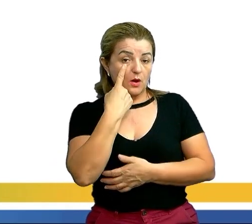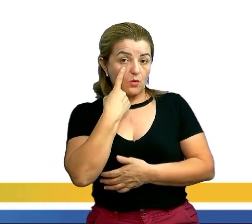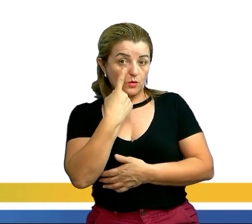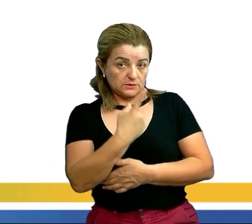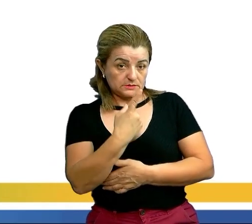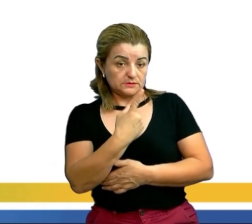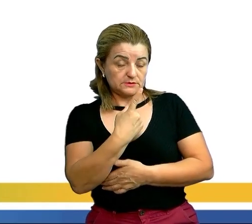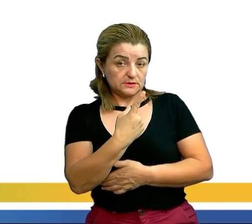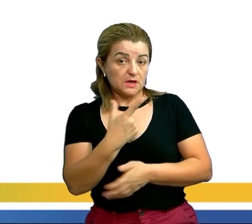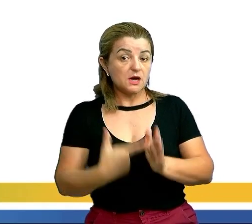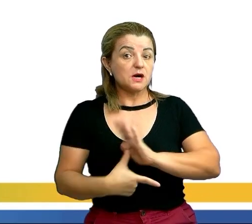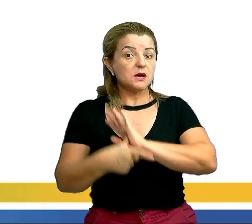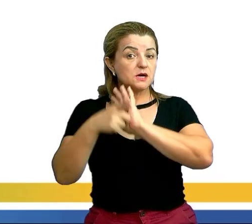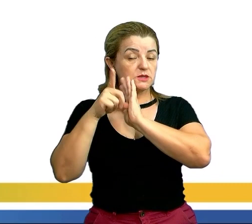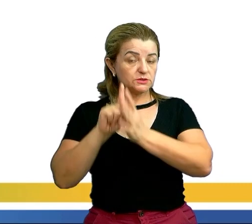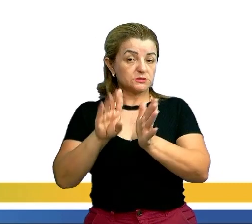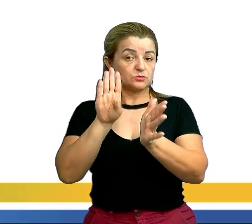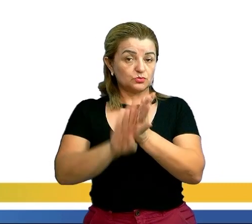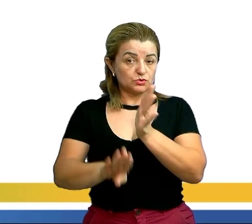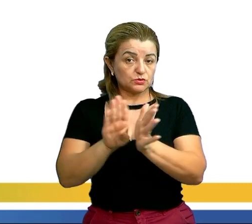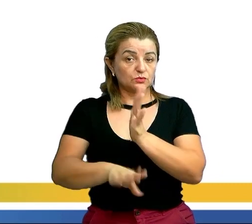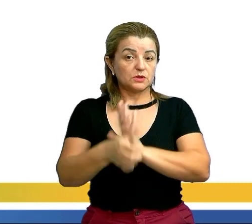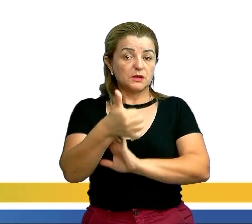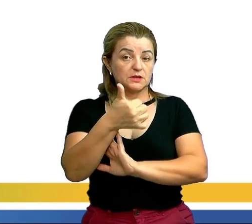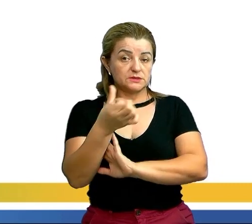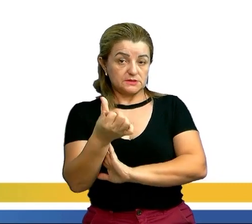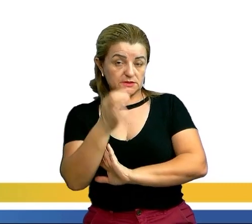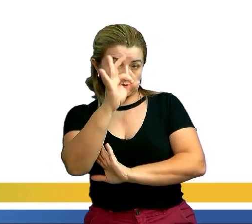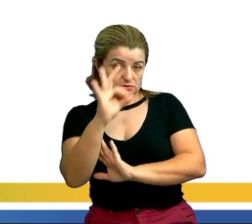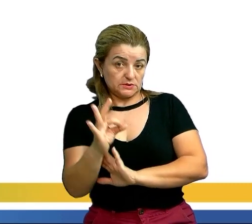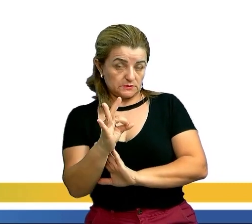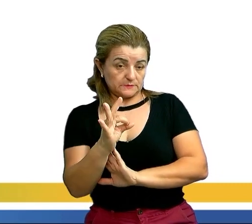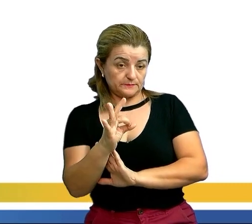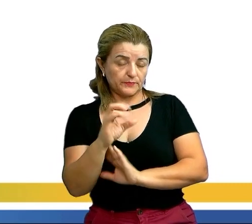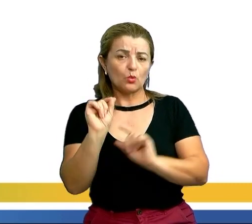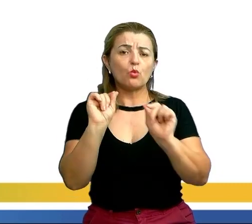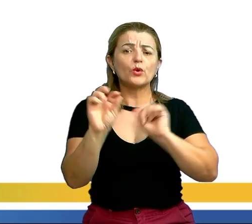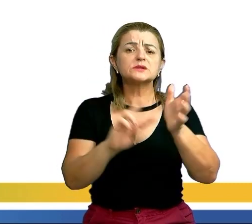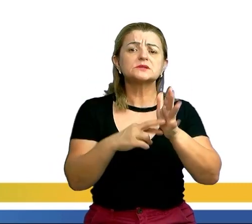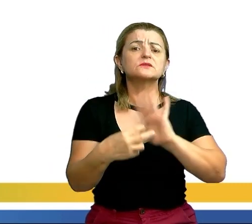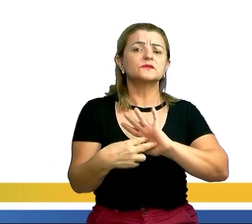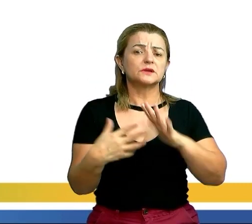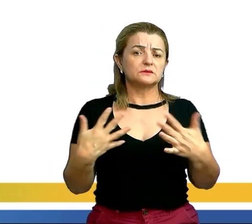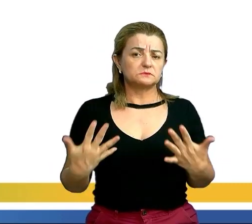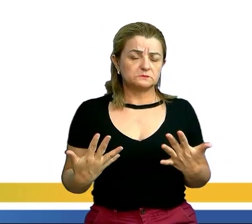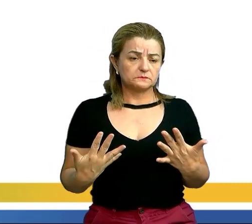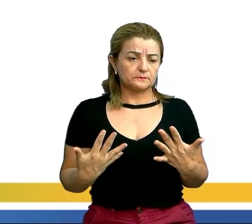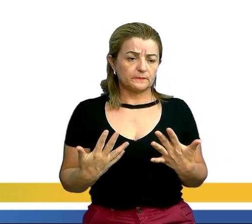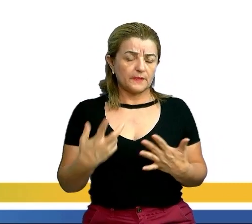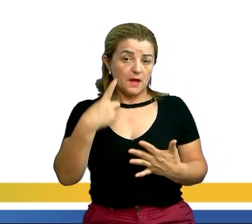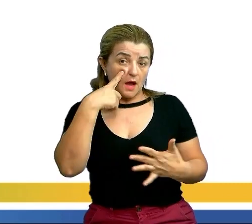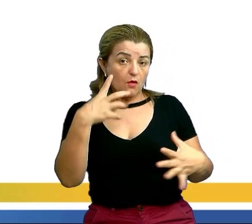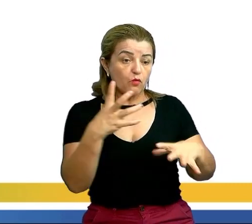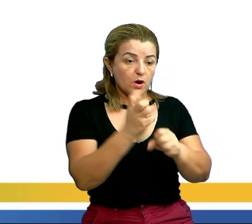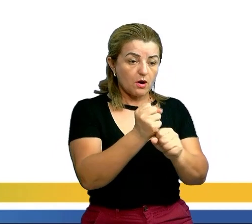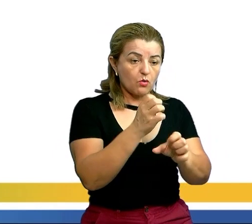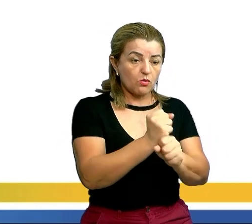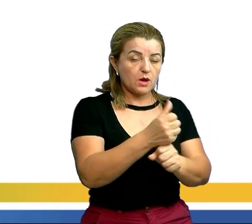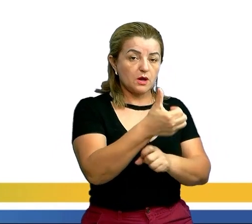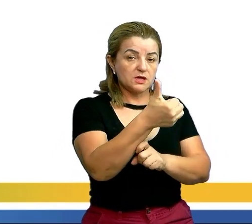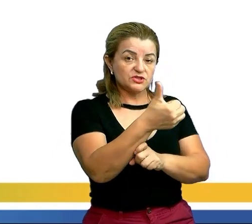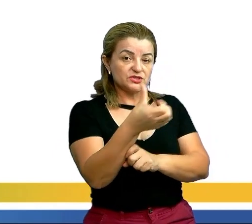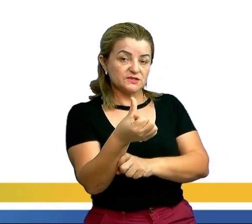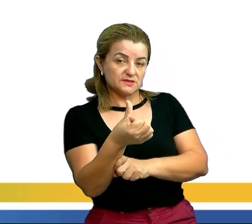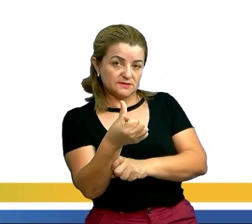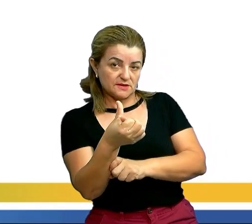que ela estava sendo vendida com desconto de 16%. Ok? O que significa isso? Eu vou calcular 16%